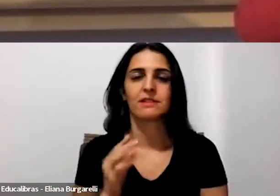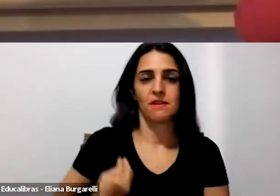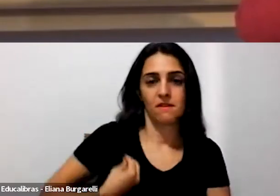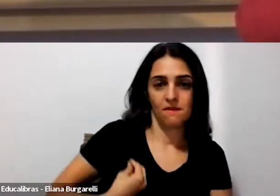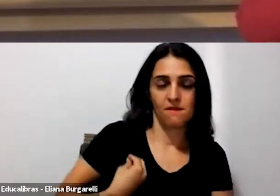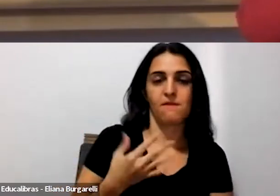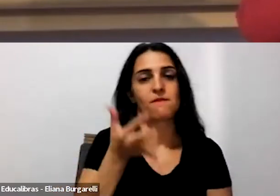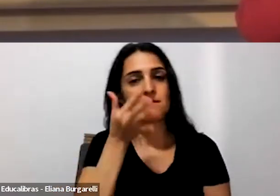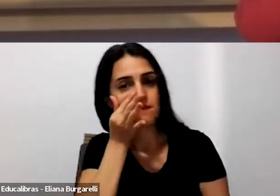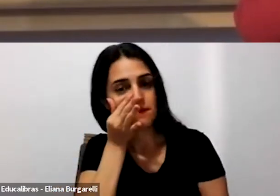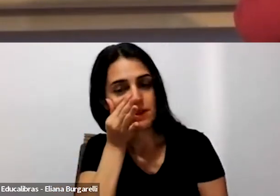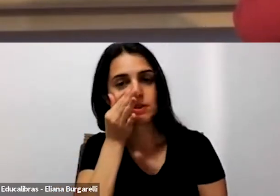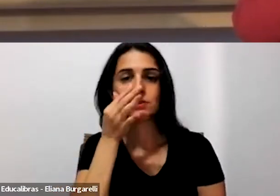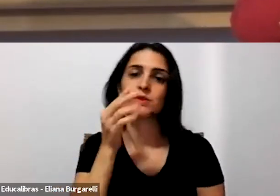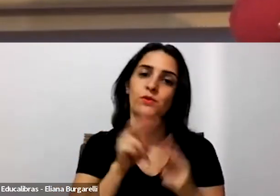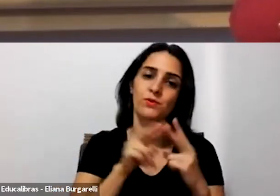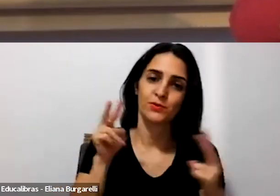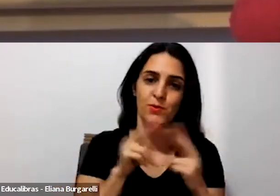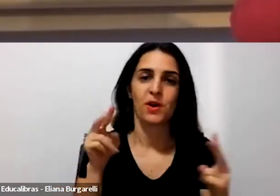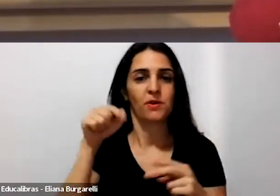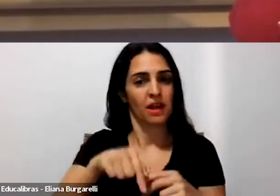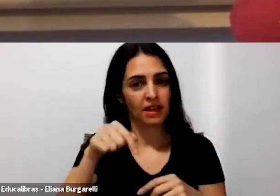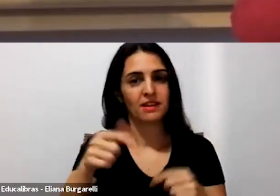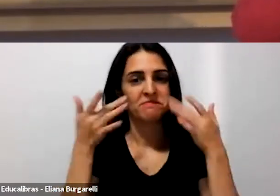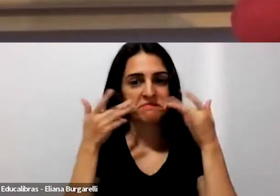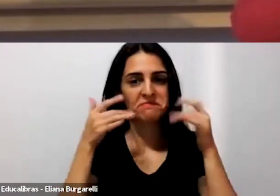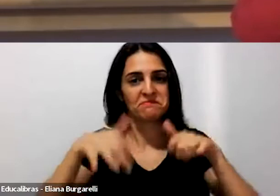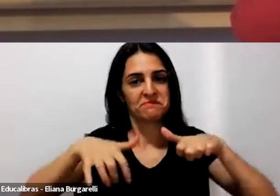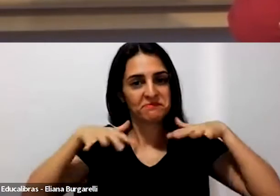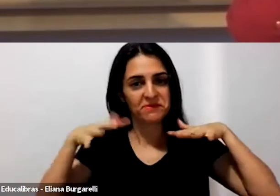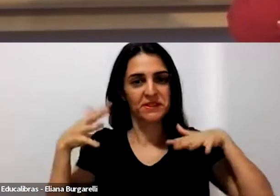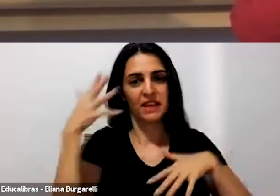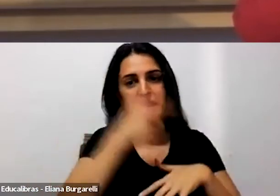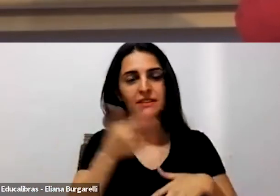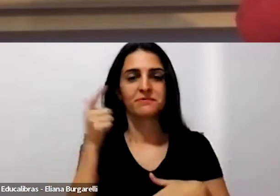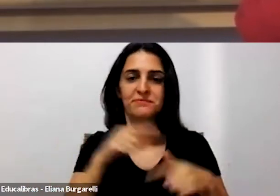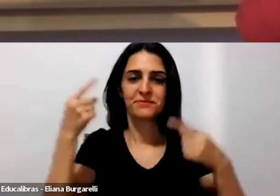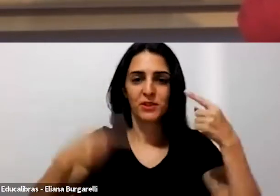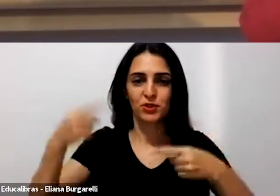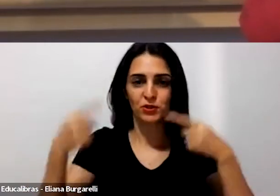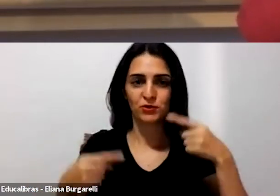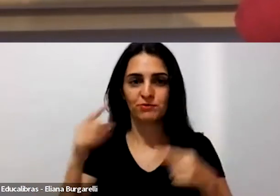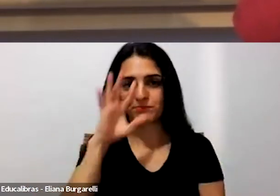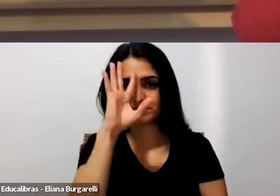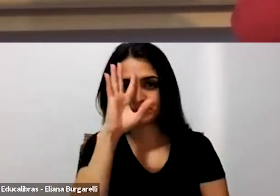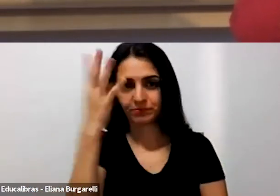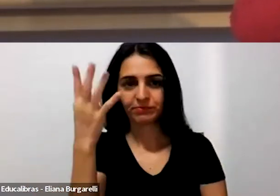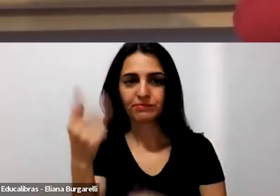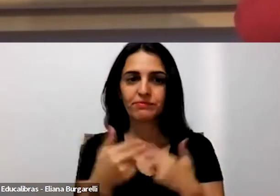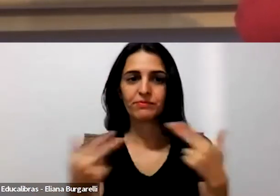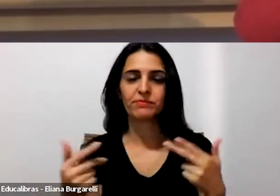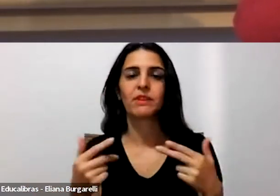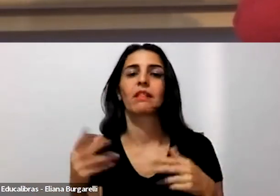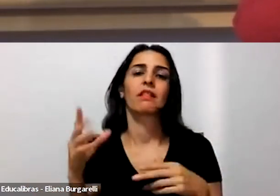anfiteatro incrível, e assim, para que a gente possa construir debates dinâmicos para pensar em soluções internas e externas